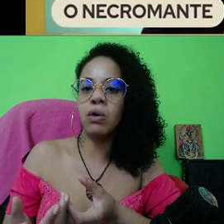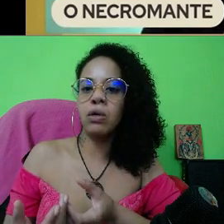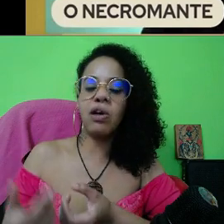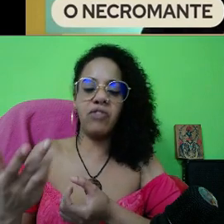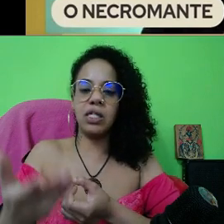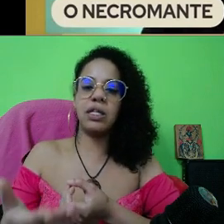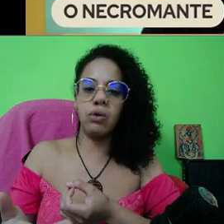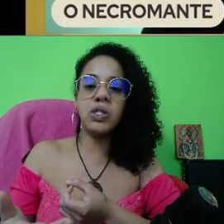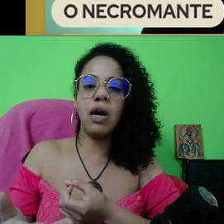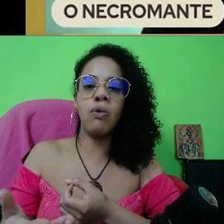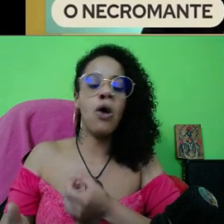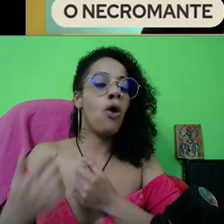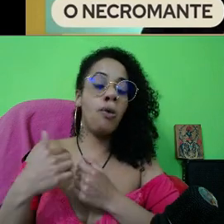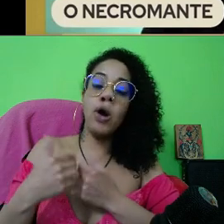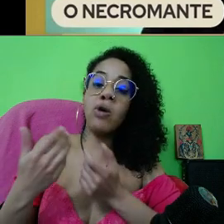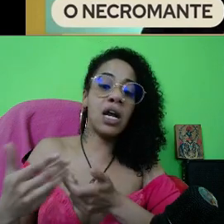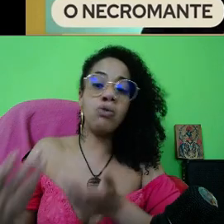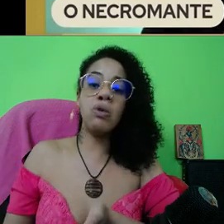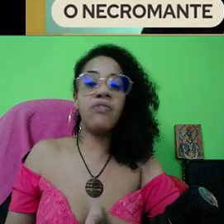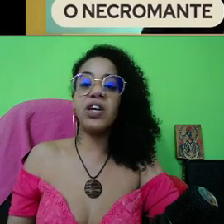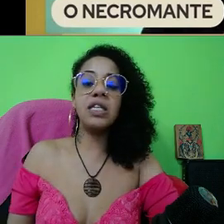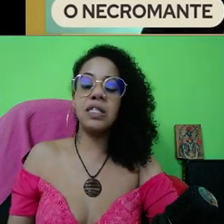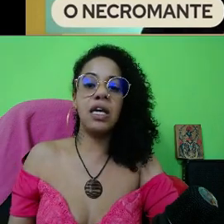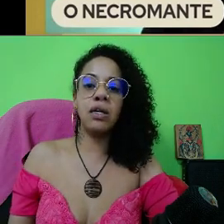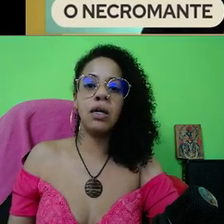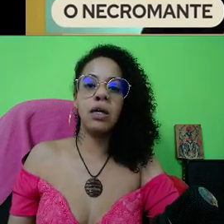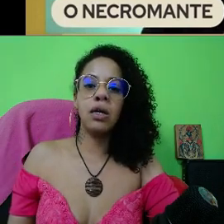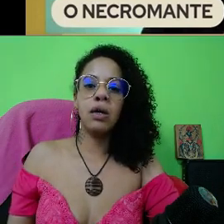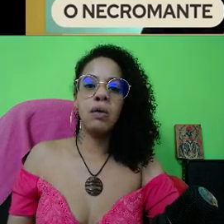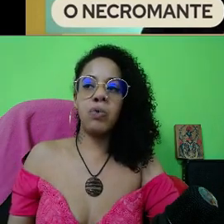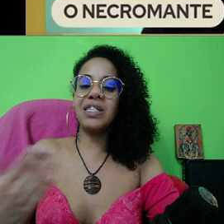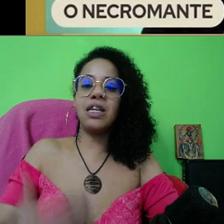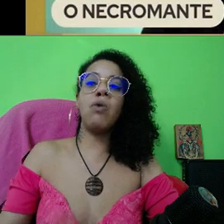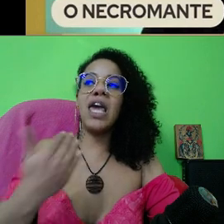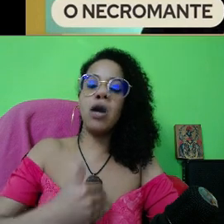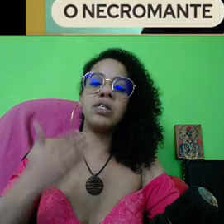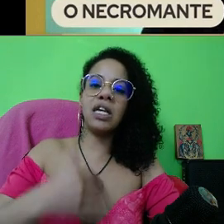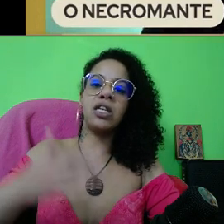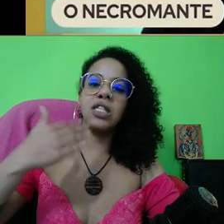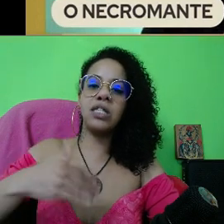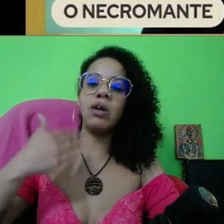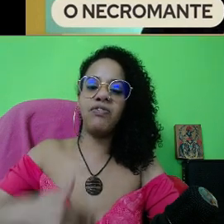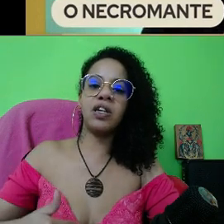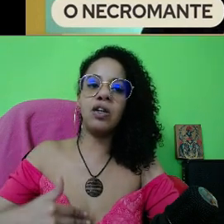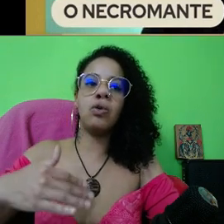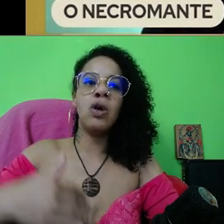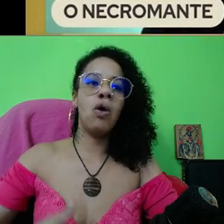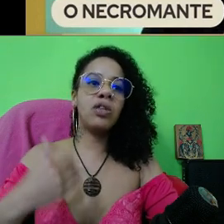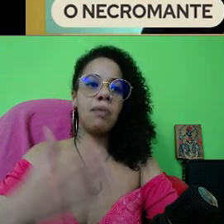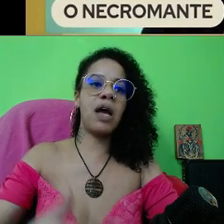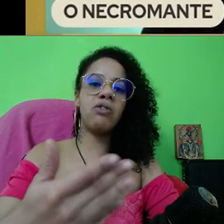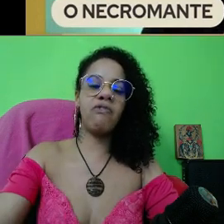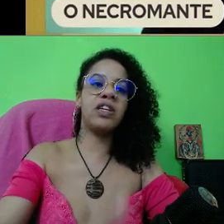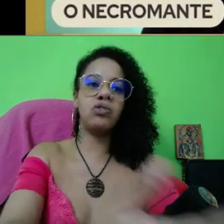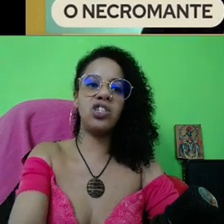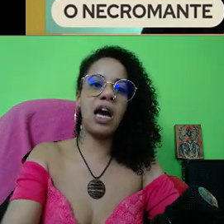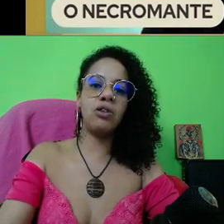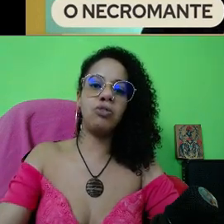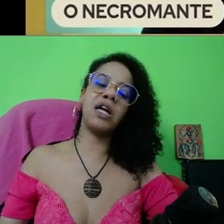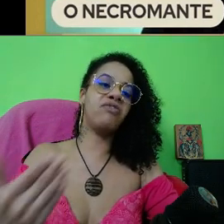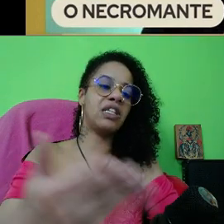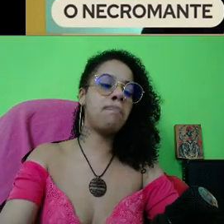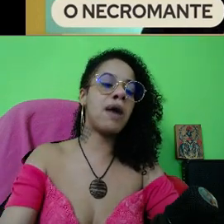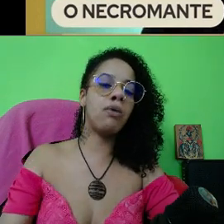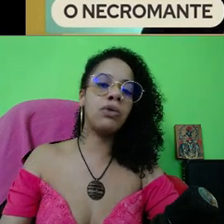frequentam talvez até o seu o meu canal nunca foi assim porque senão eu estaria desqualificando o trabalho que eu faço